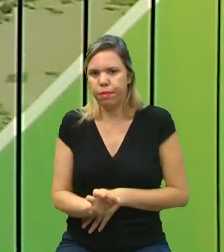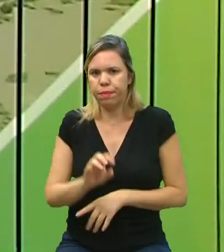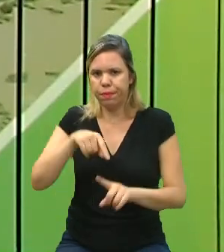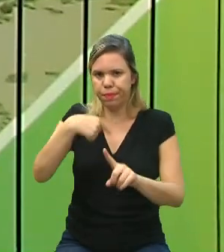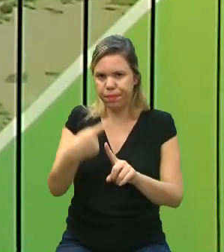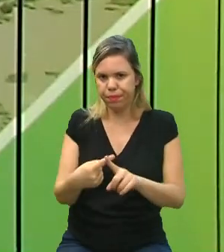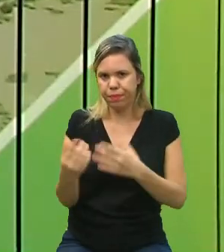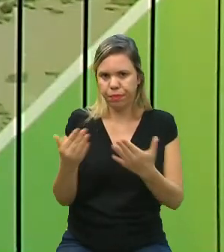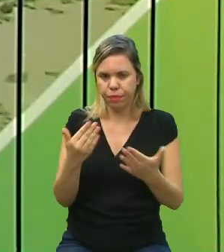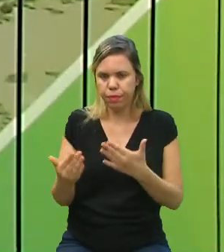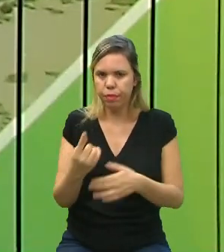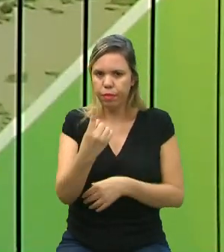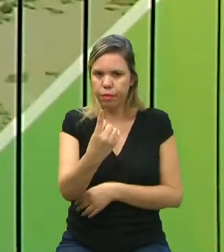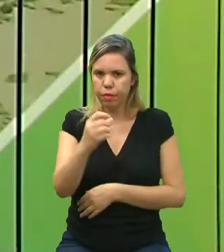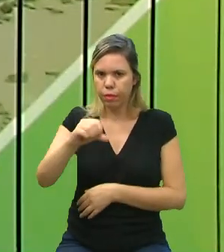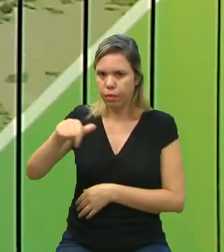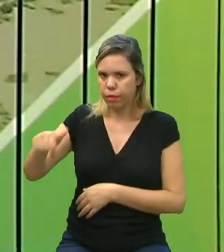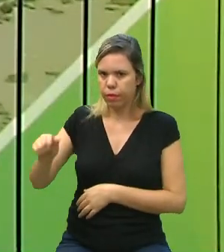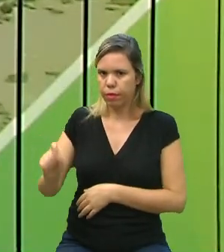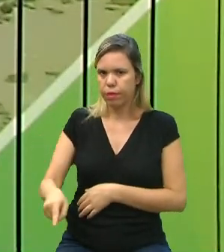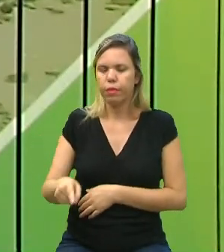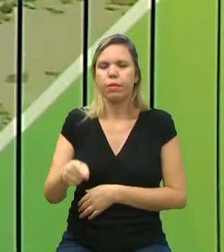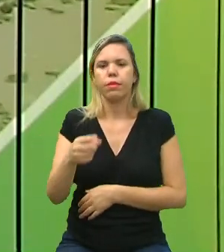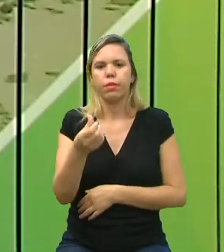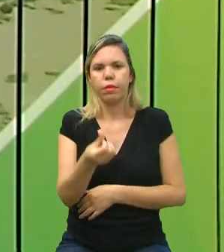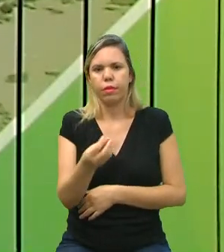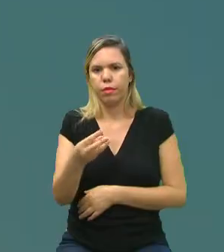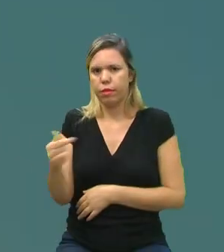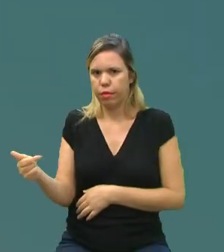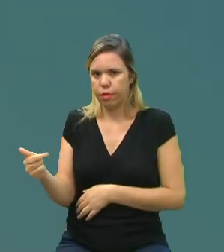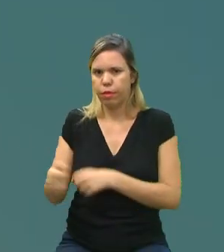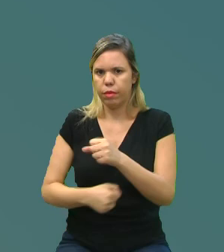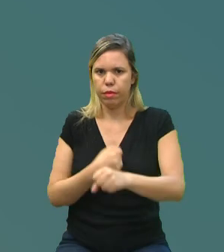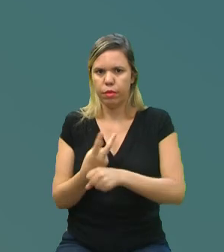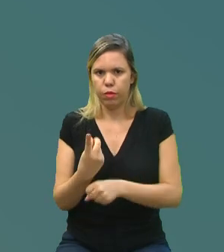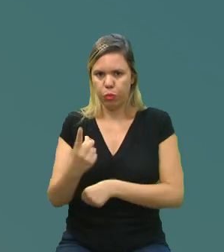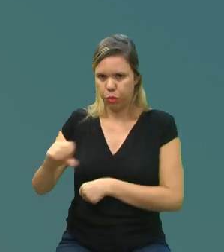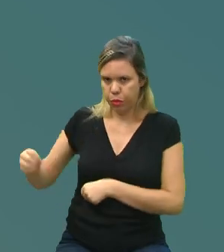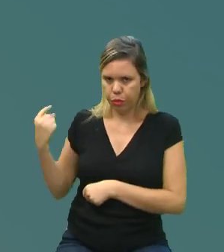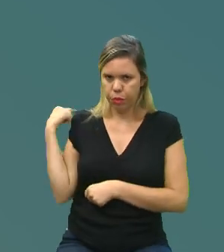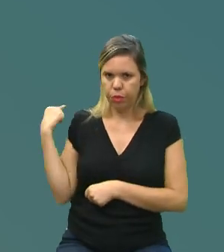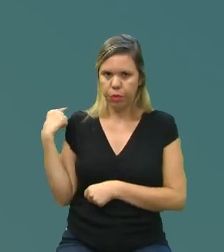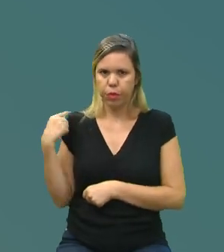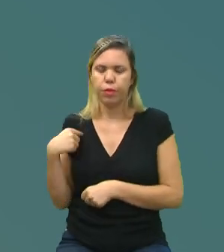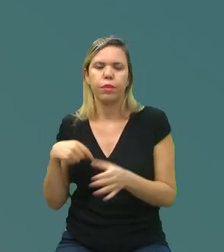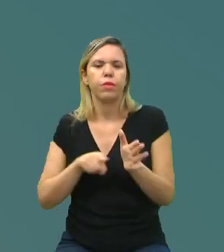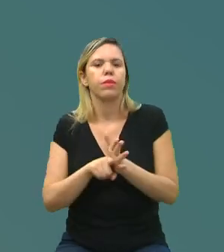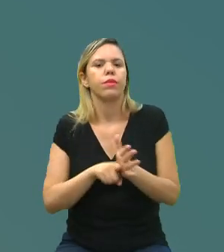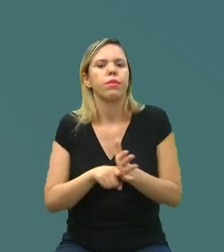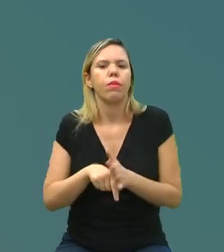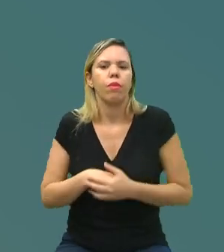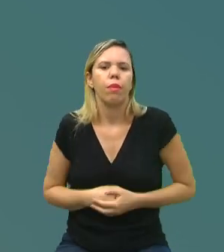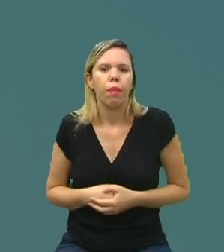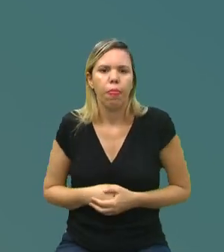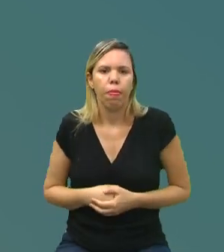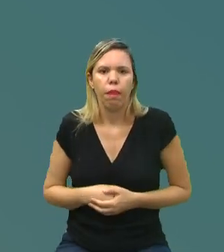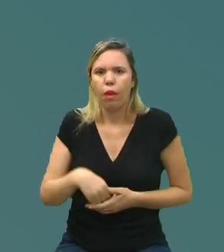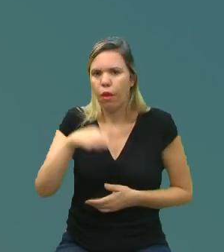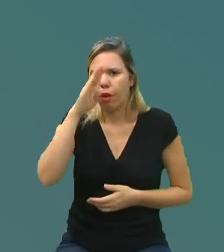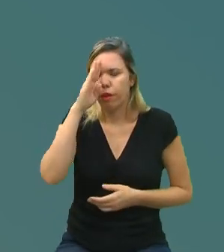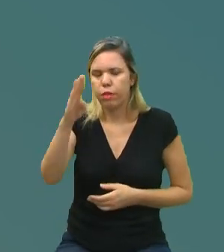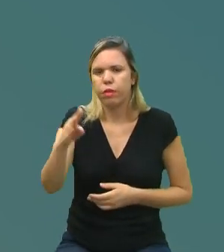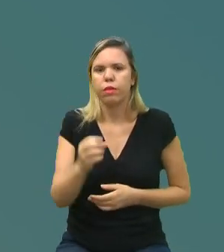197.632 em 2019. Segundo o relatório, o destaque entre os biomas foi o Pantanal, que contabilizou